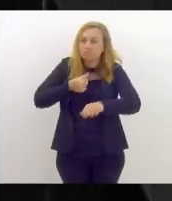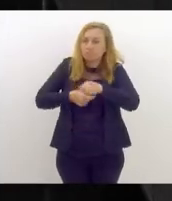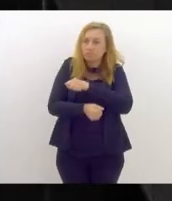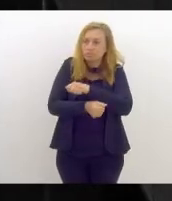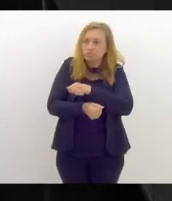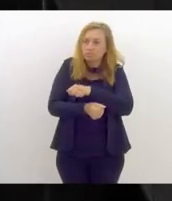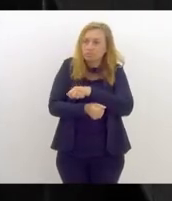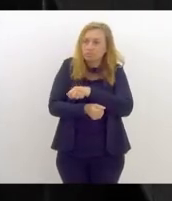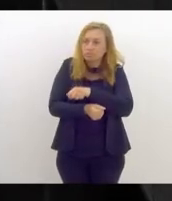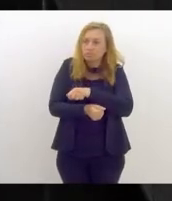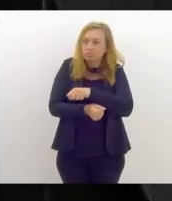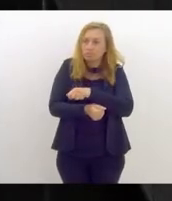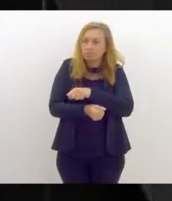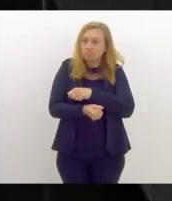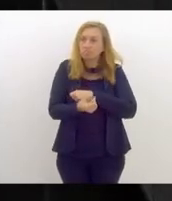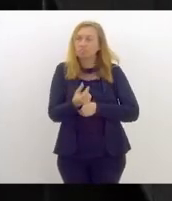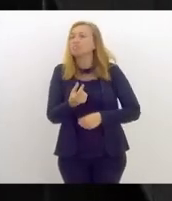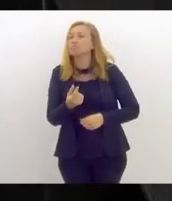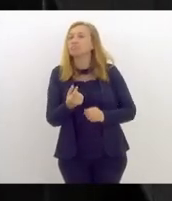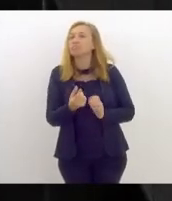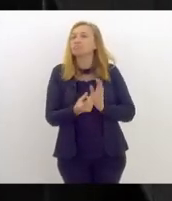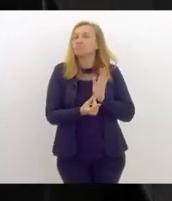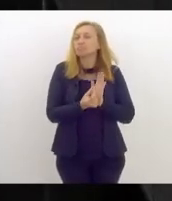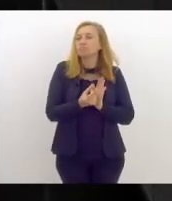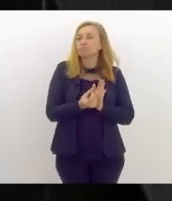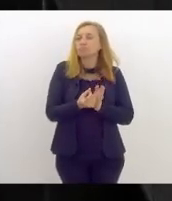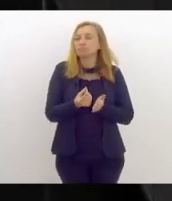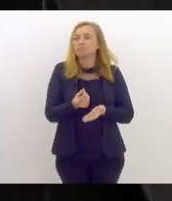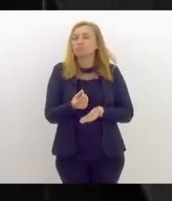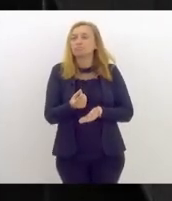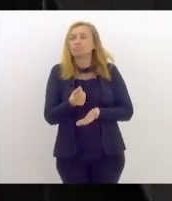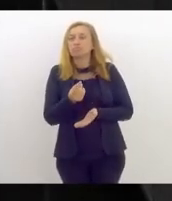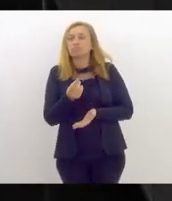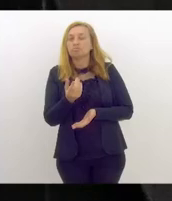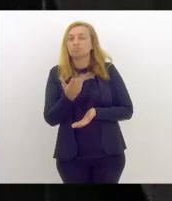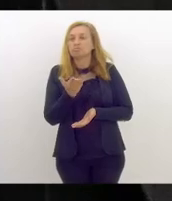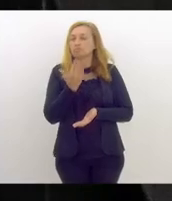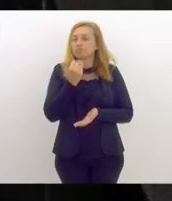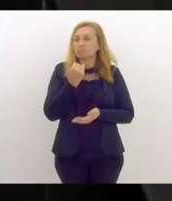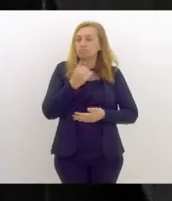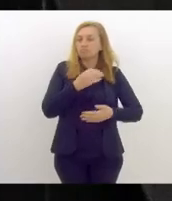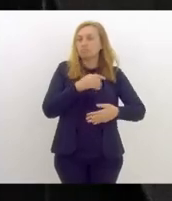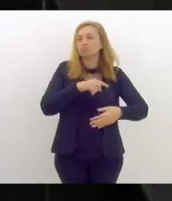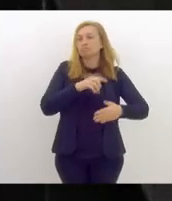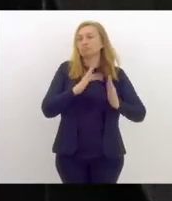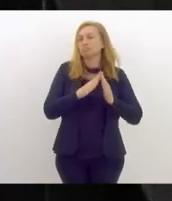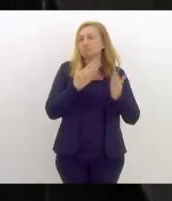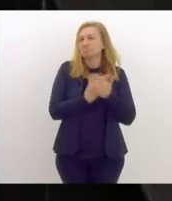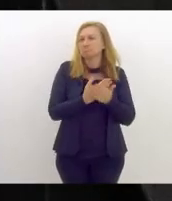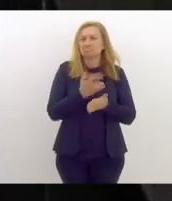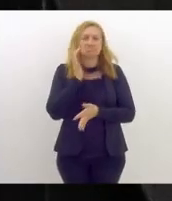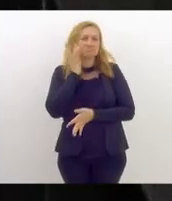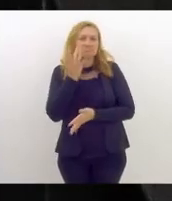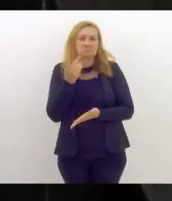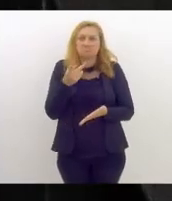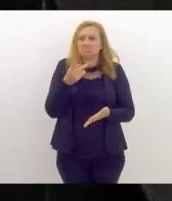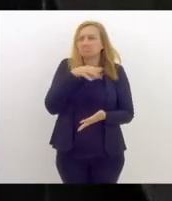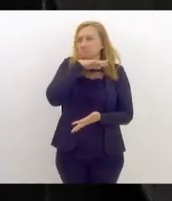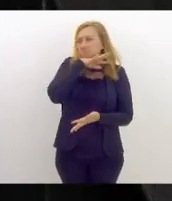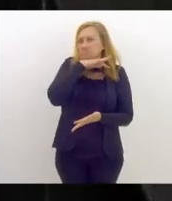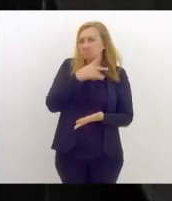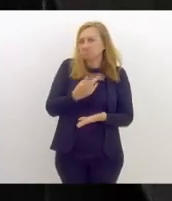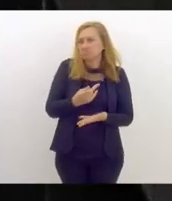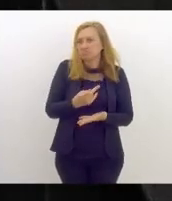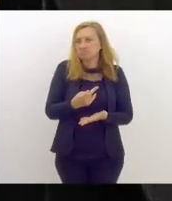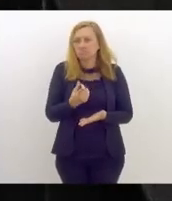recursos né na merenda escolar em Farmácia Popular Enfim então acharam tudo isso um horror o mercado ficou abaladíssimo